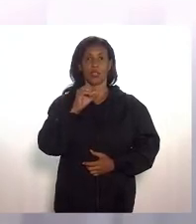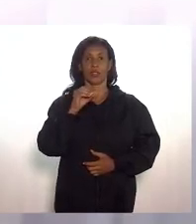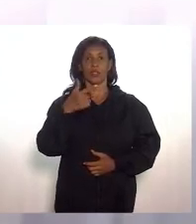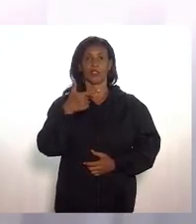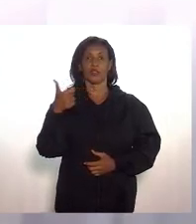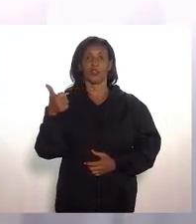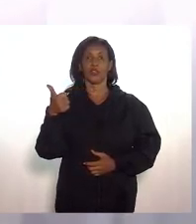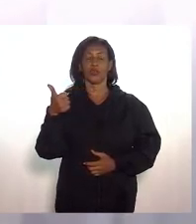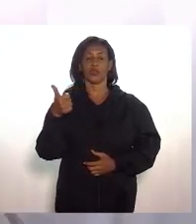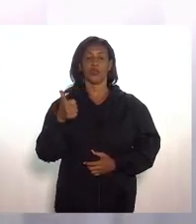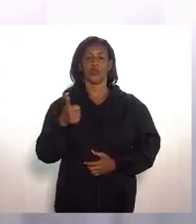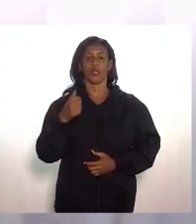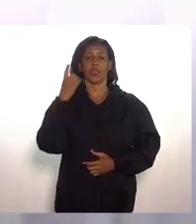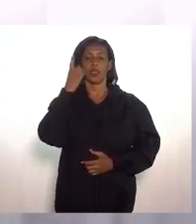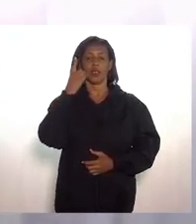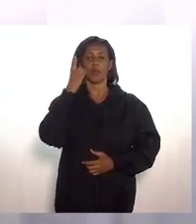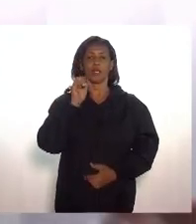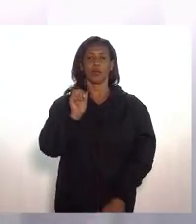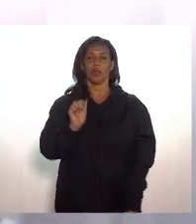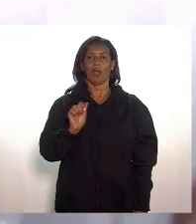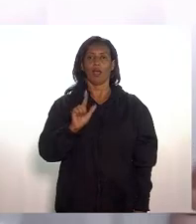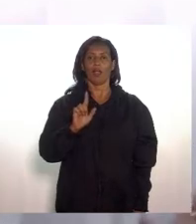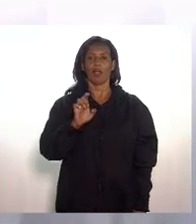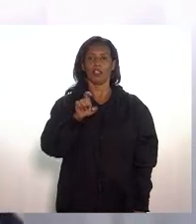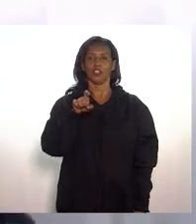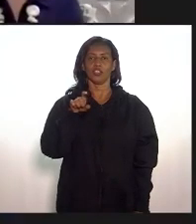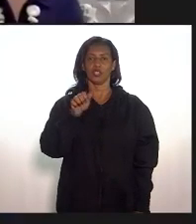Alexandre Knoploch estava na vez.